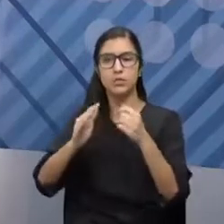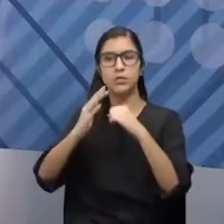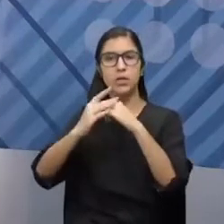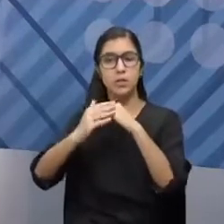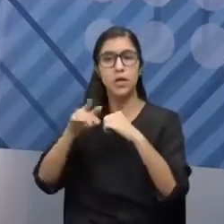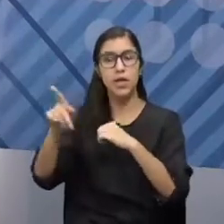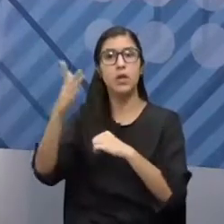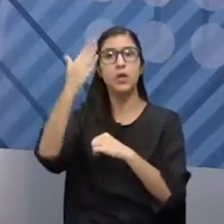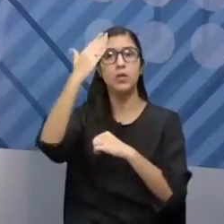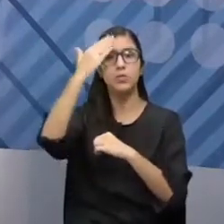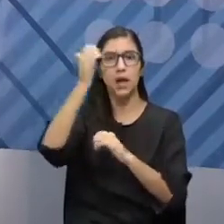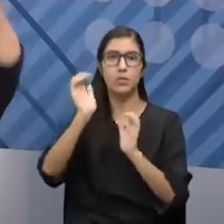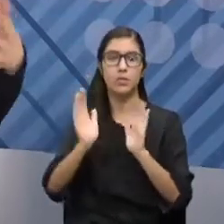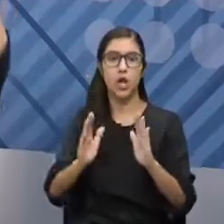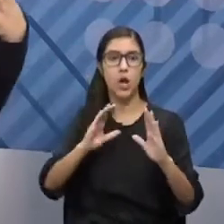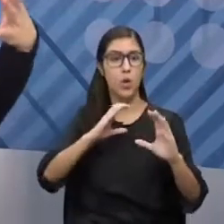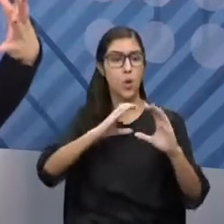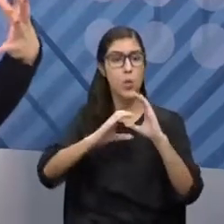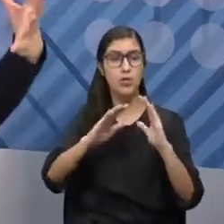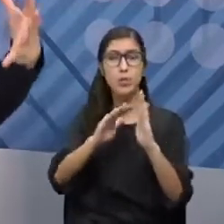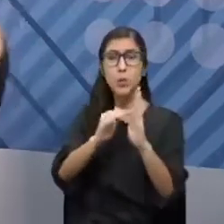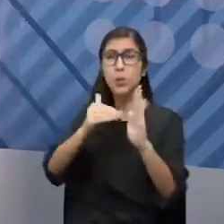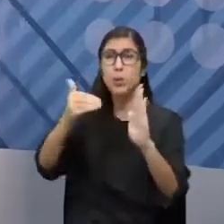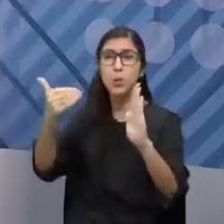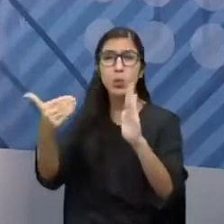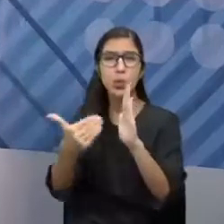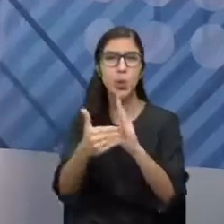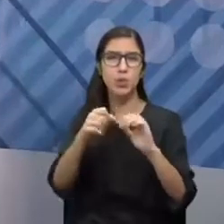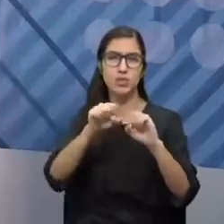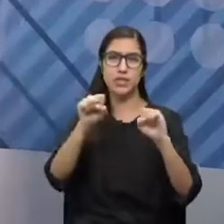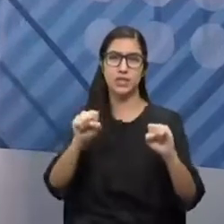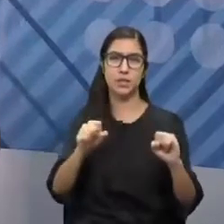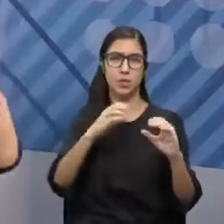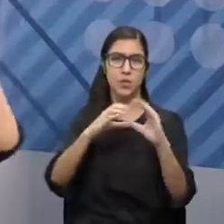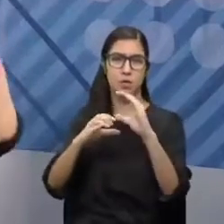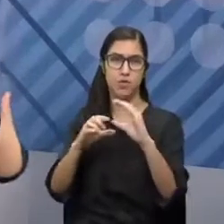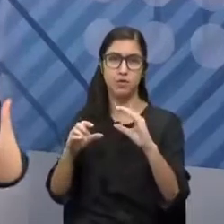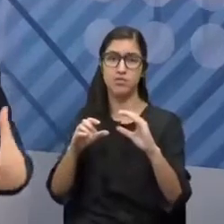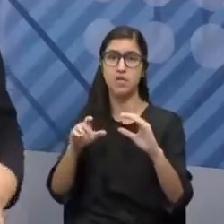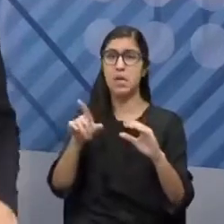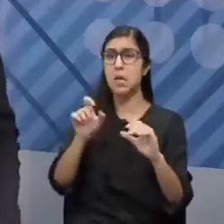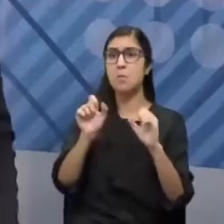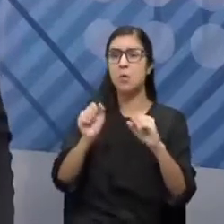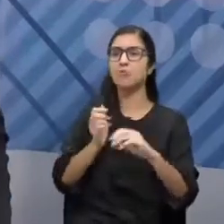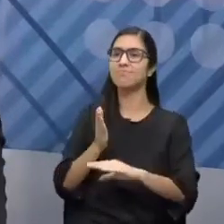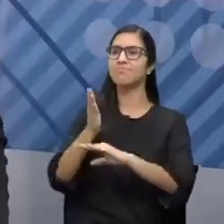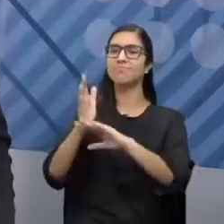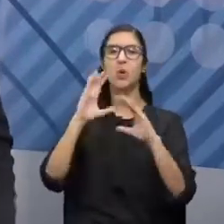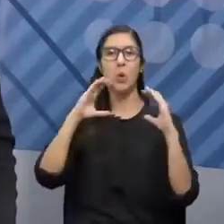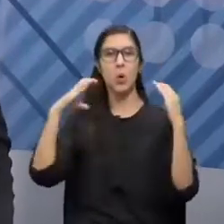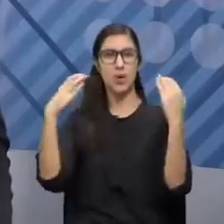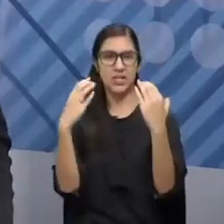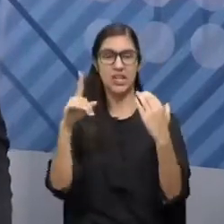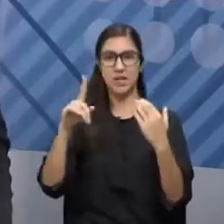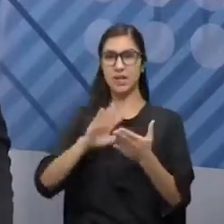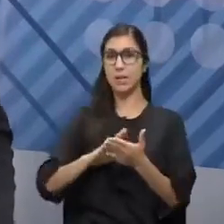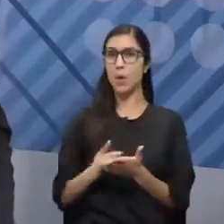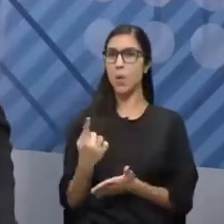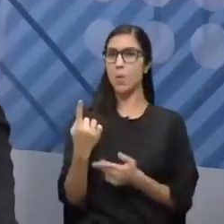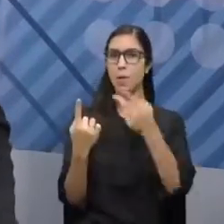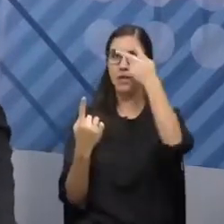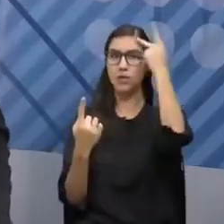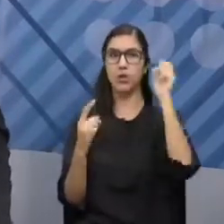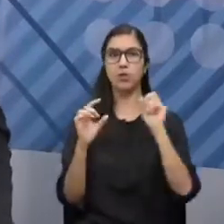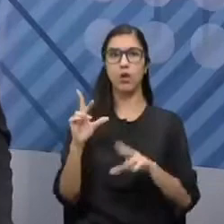se comunicar com todos os sistemas de comunicação. Porque ele pode ir num congresso e ele não vai interpretar só para uma pessoa